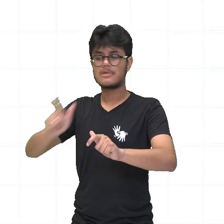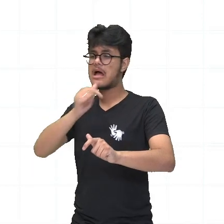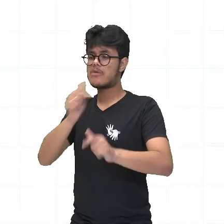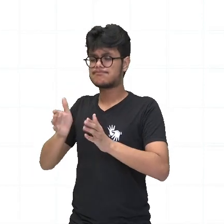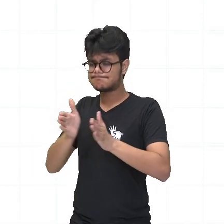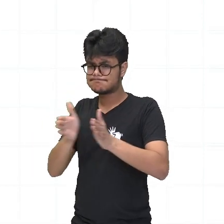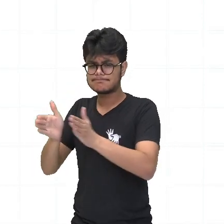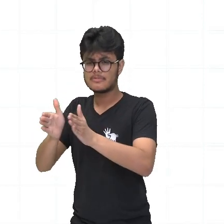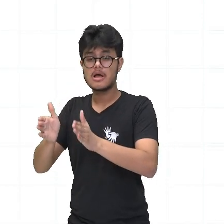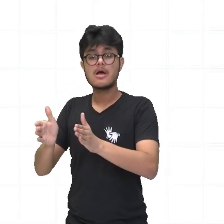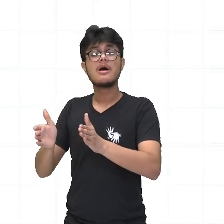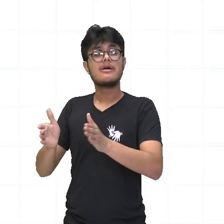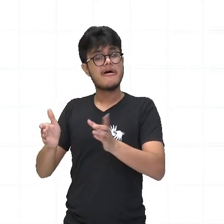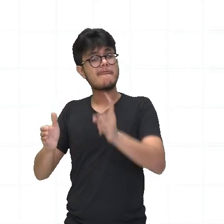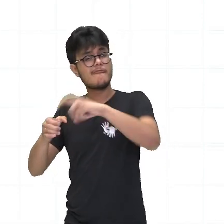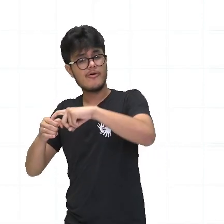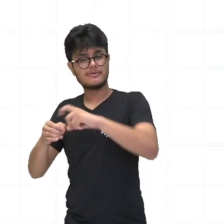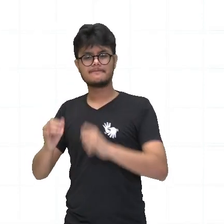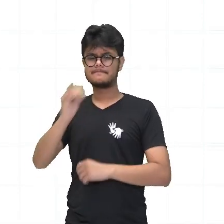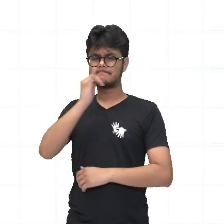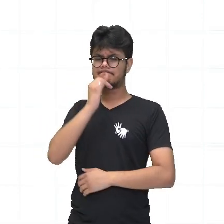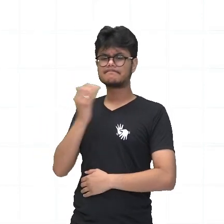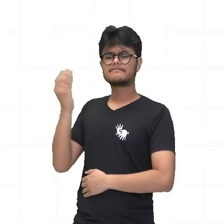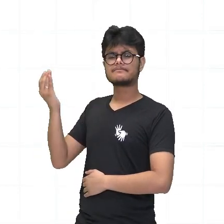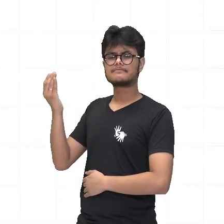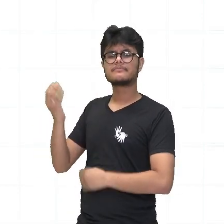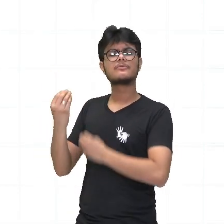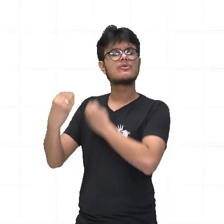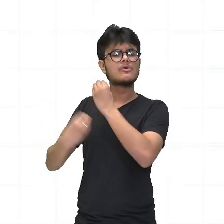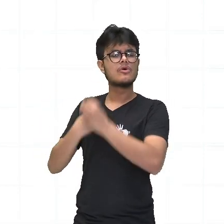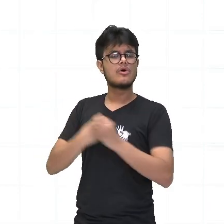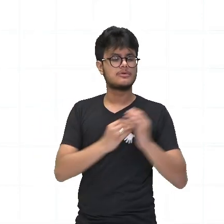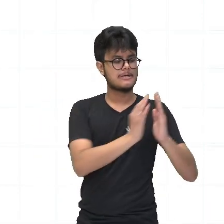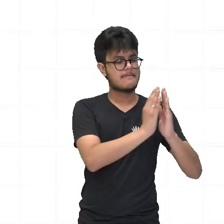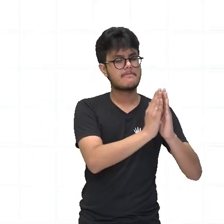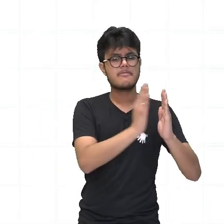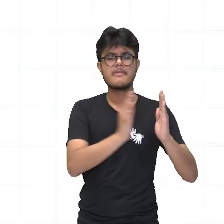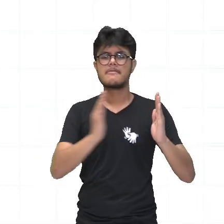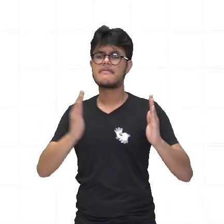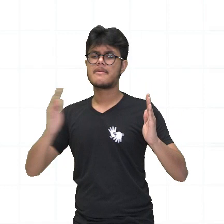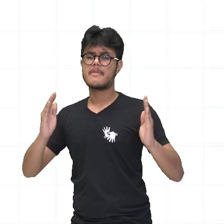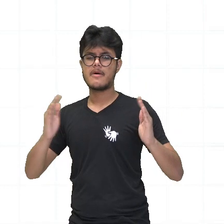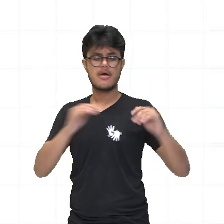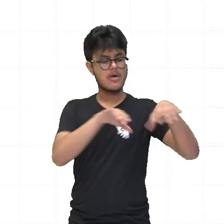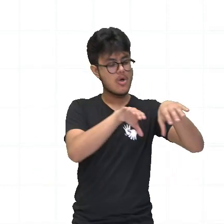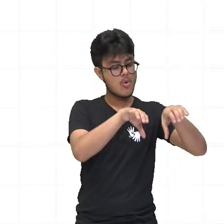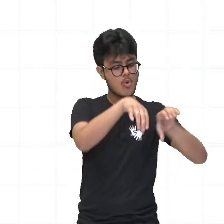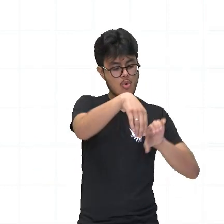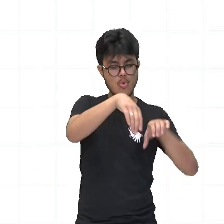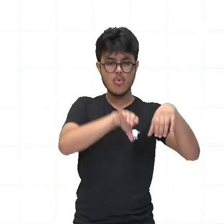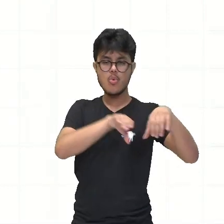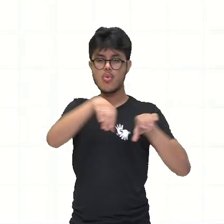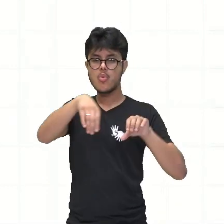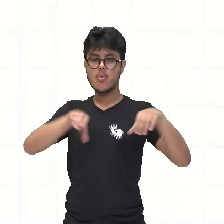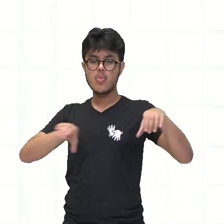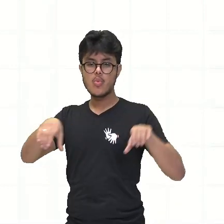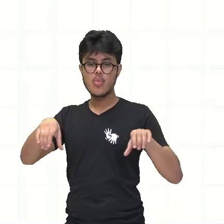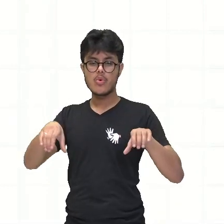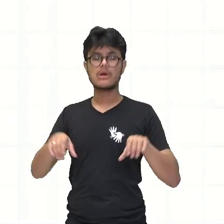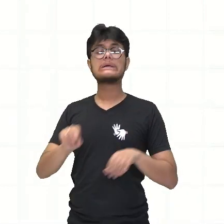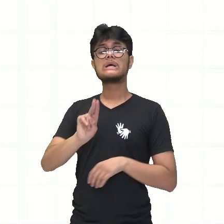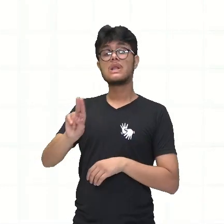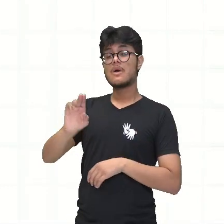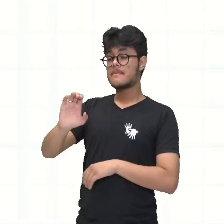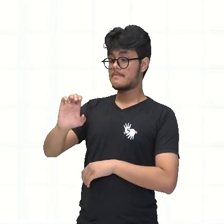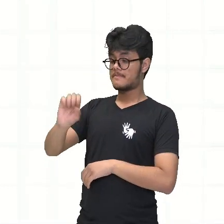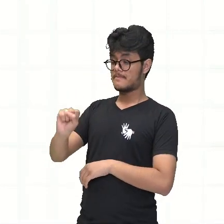novamente. Tá? Então, vejam aí que as etapas de tratamento de esgoto, desde a captação de